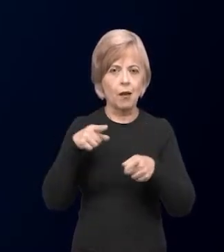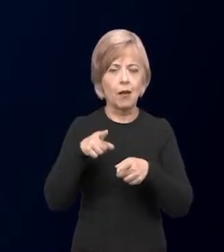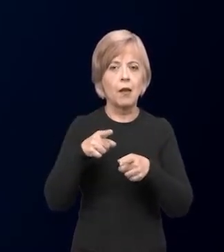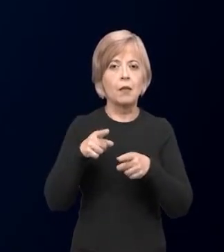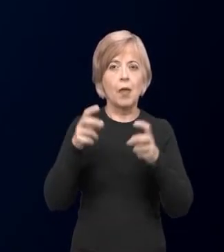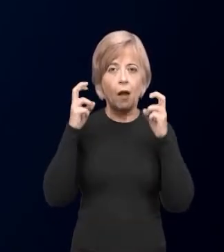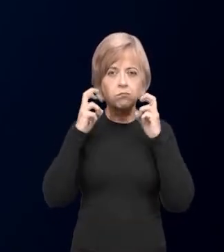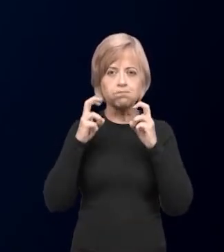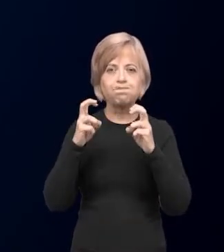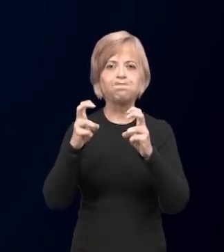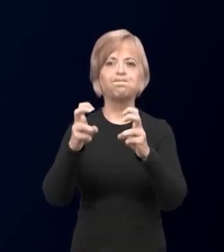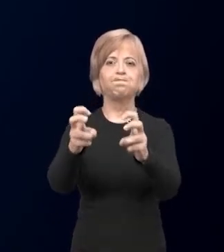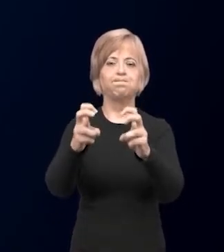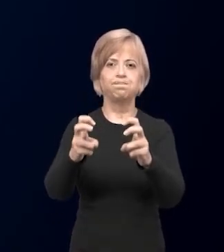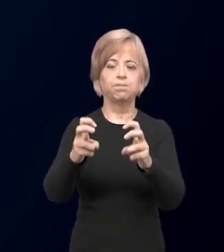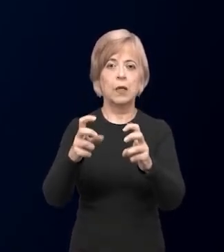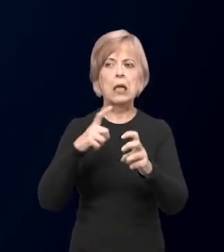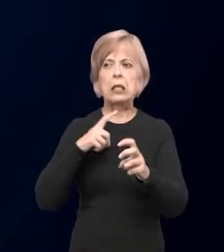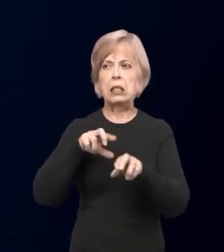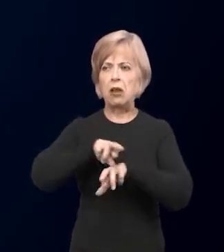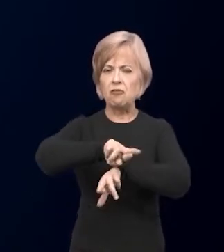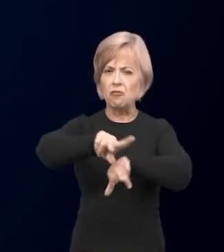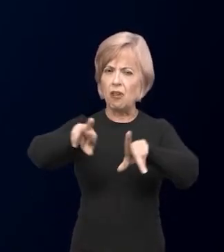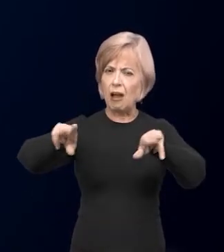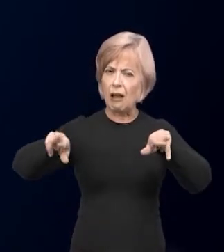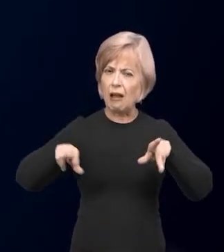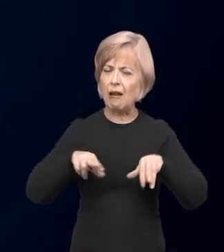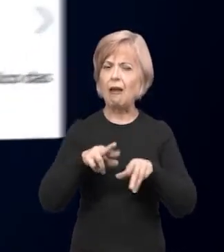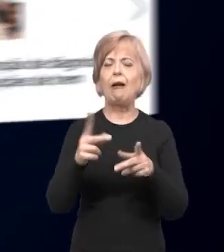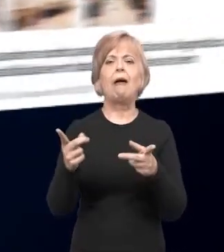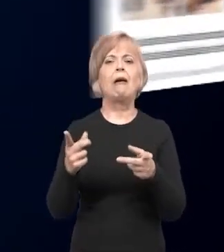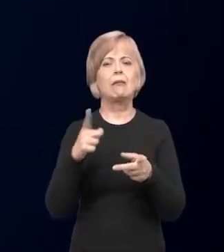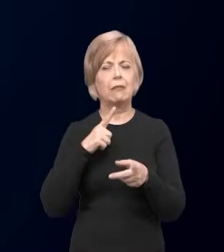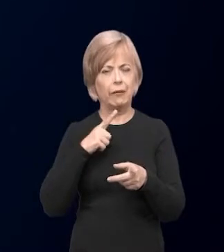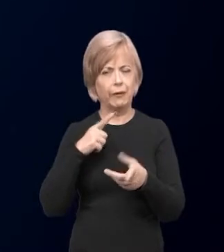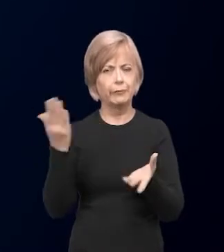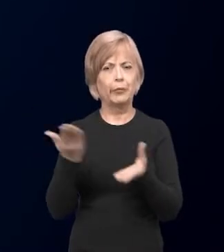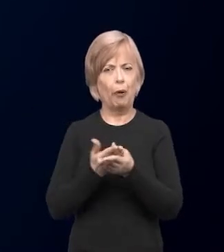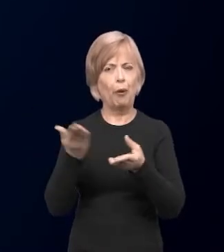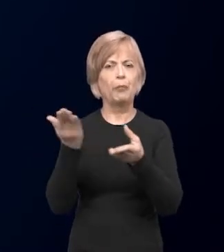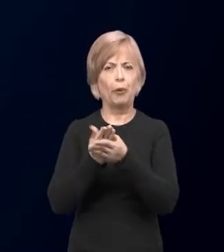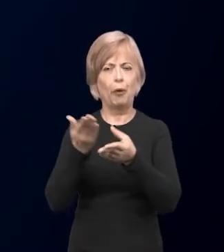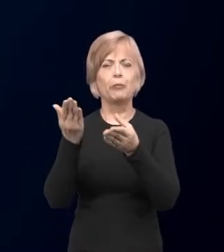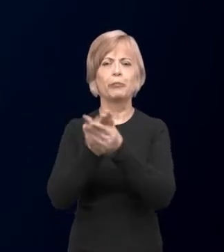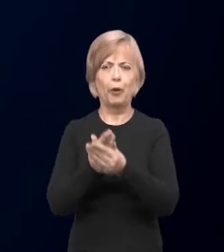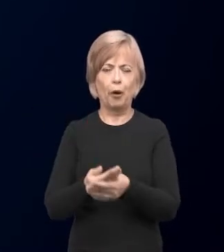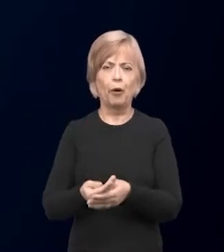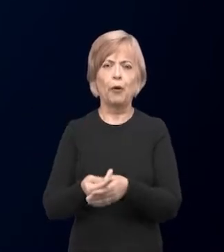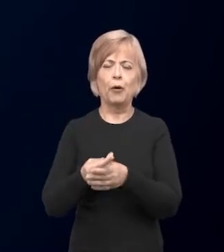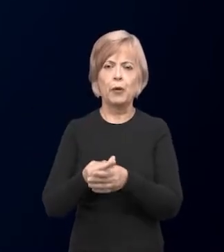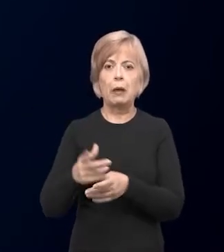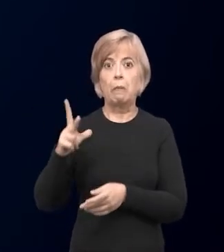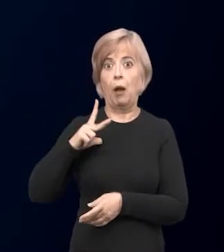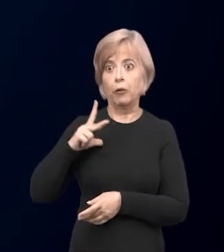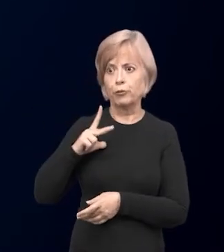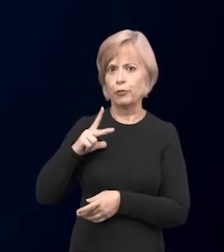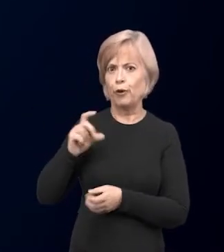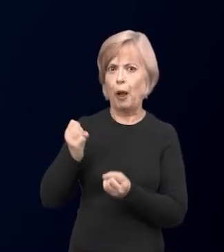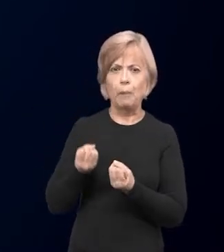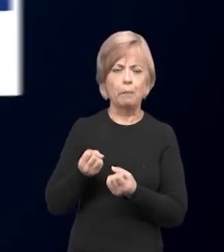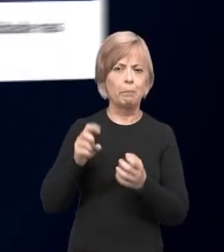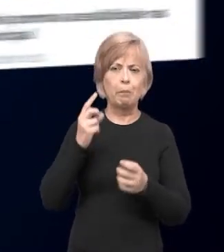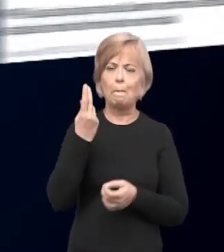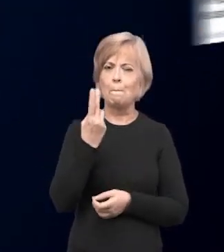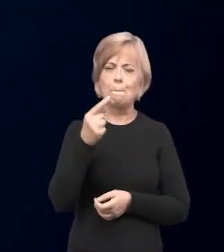ferroviária da Supervia. Existiam várias ações civis públicas já ajuizadas, milhares de ações individuais